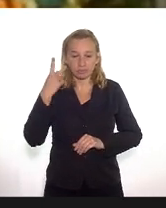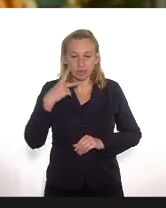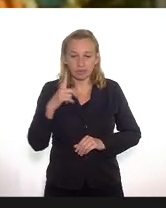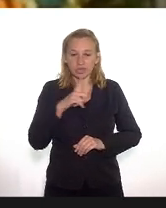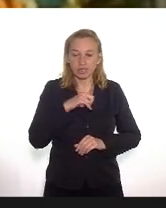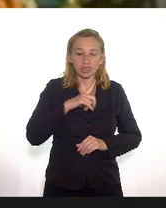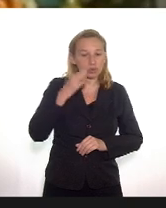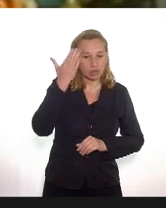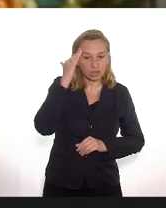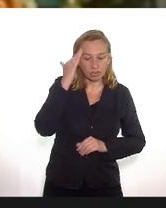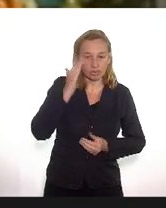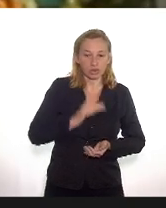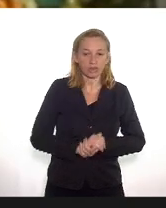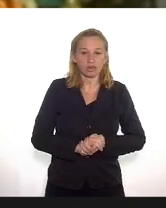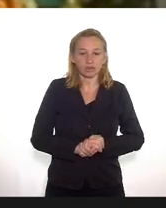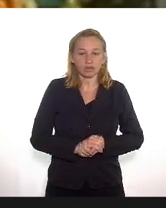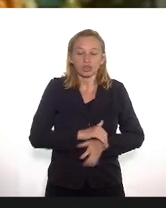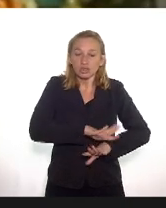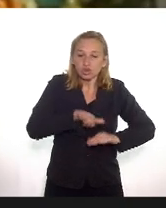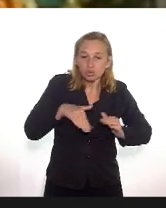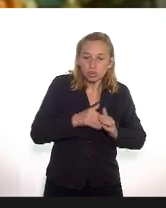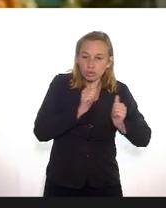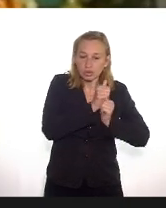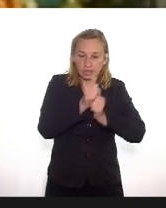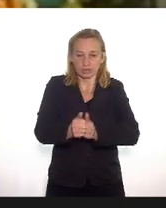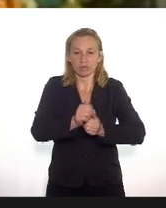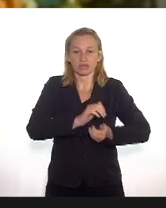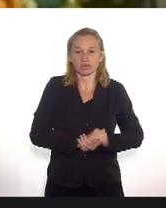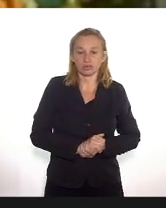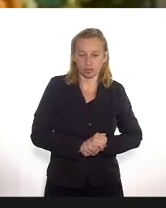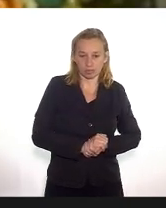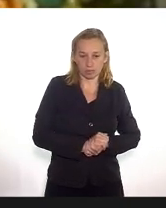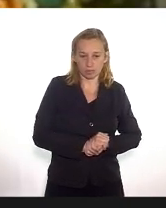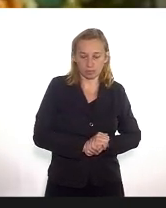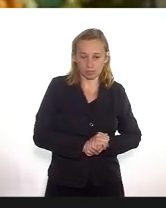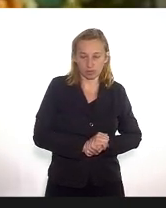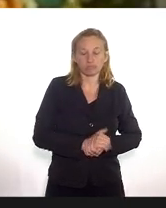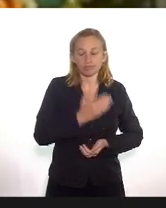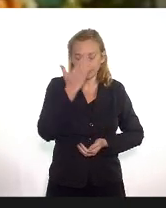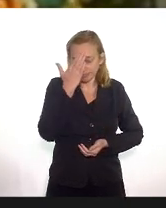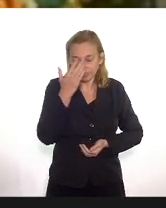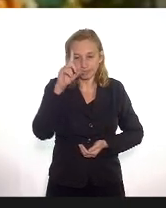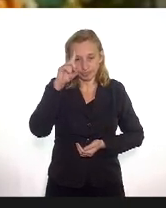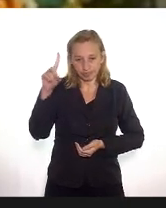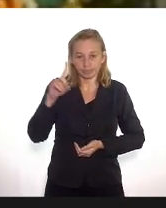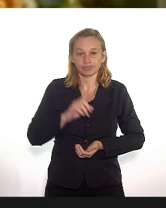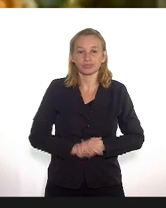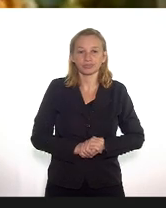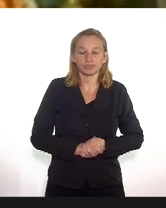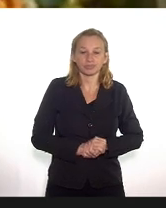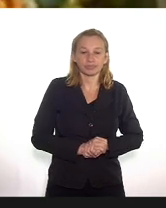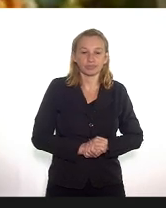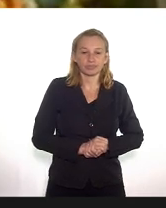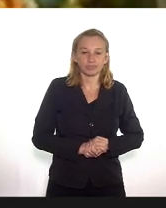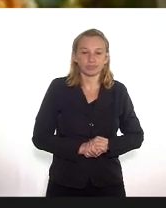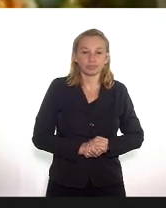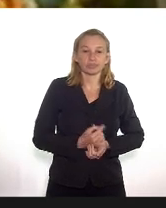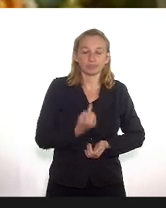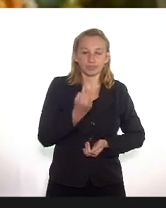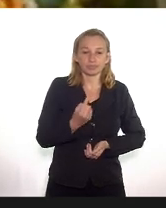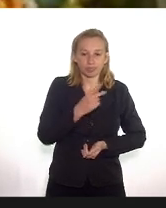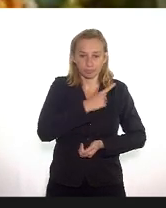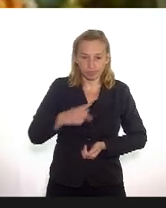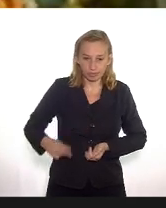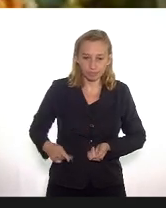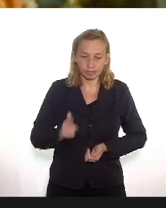um entendimento de todos os segmentos. E, graças a Deus, com um presidente